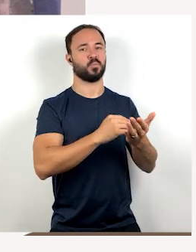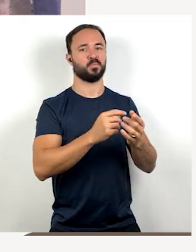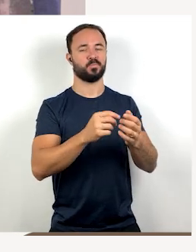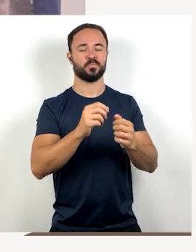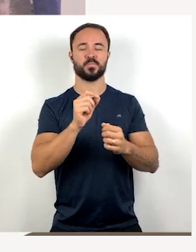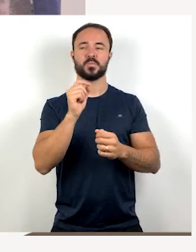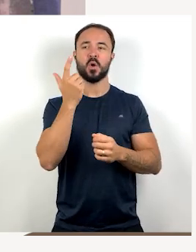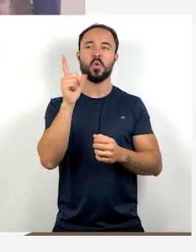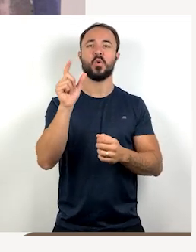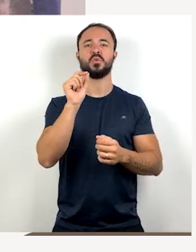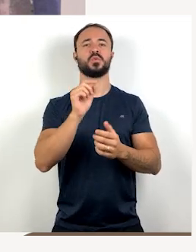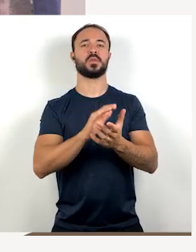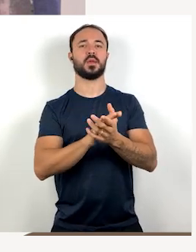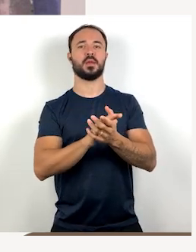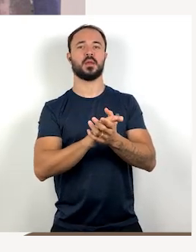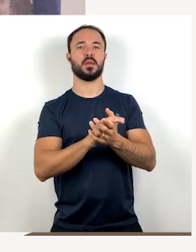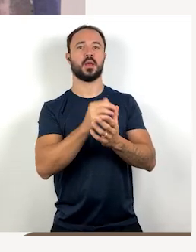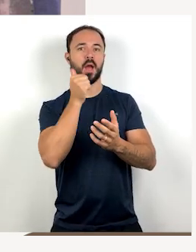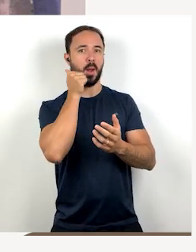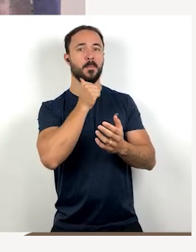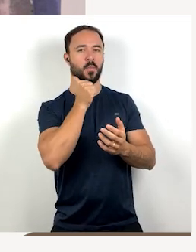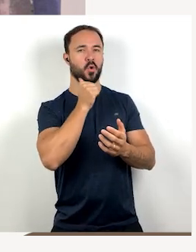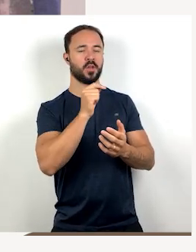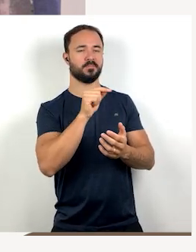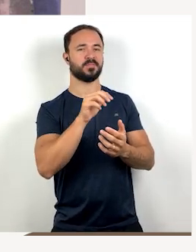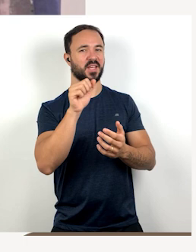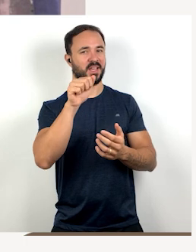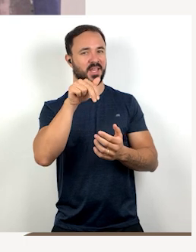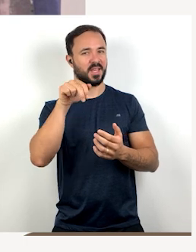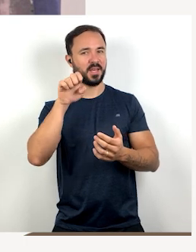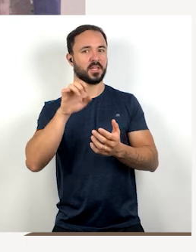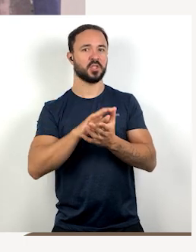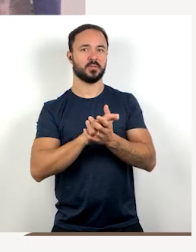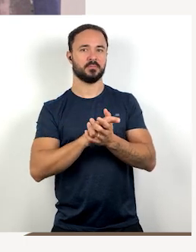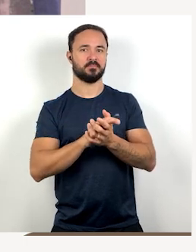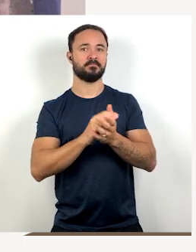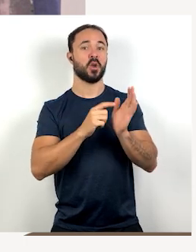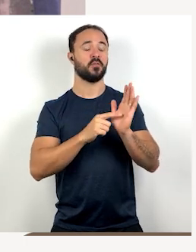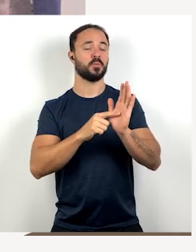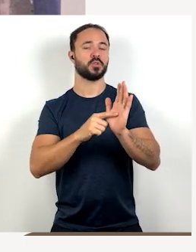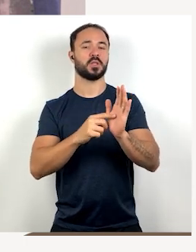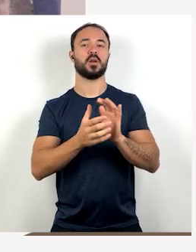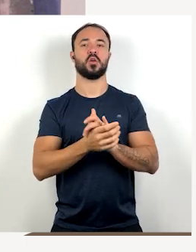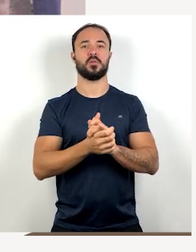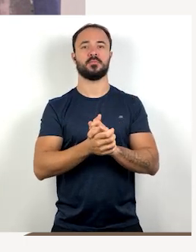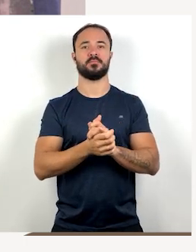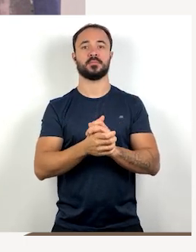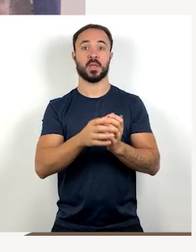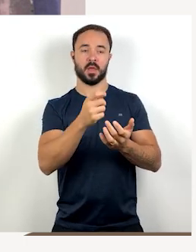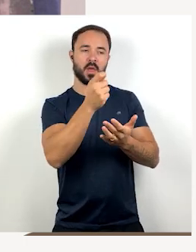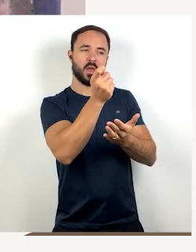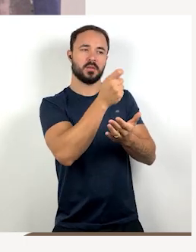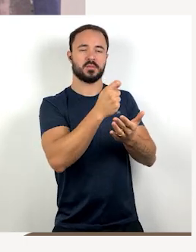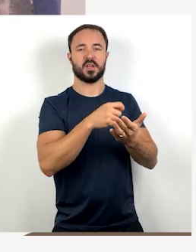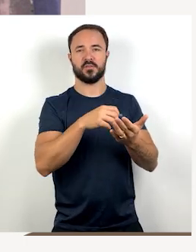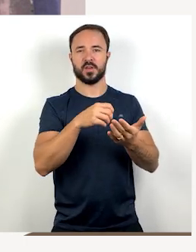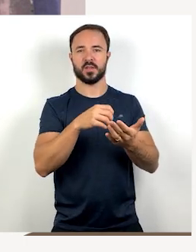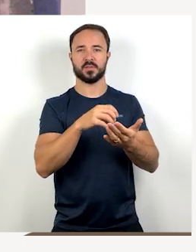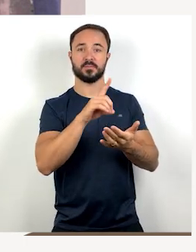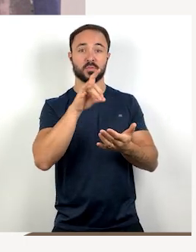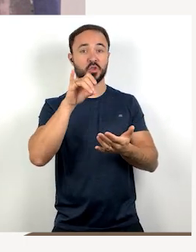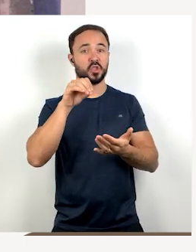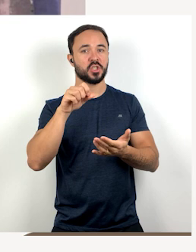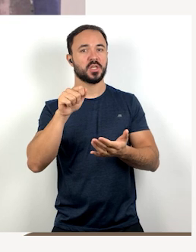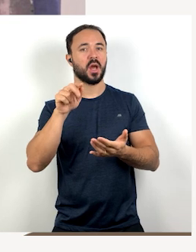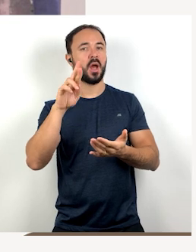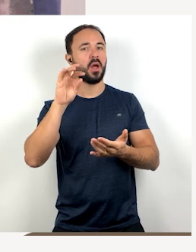Frank, e aí eu quero destacar apenas o primeiro quadrinho que diz assim: escrever um diário